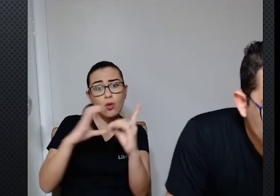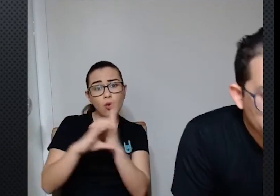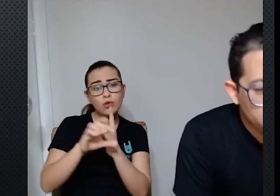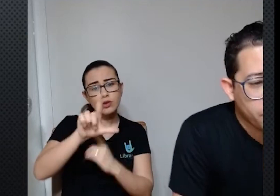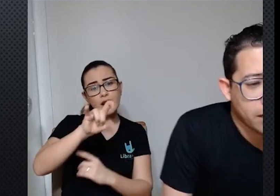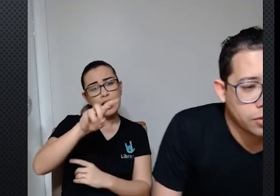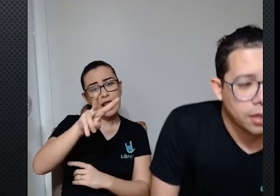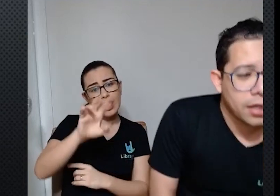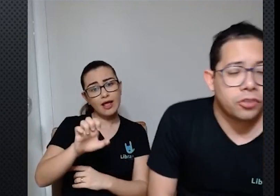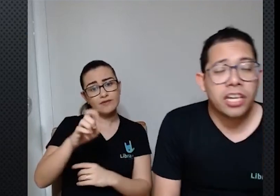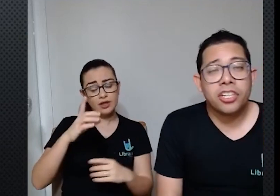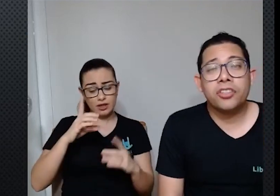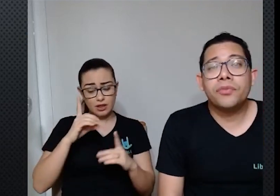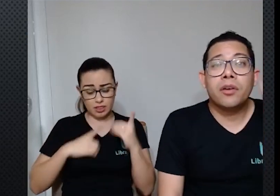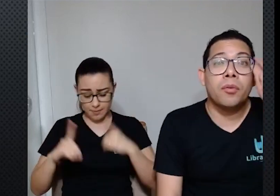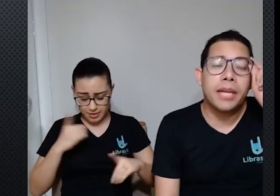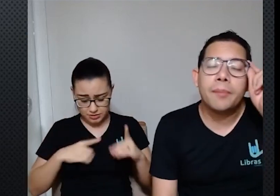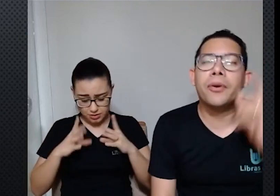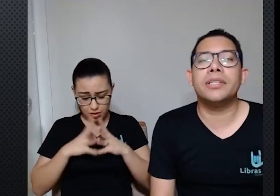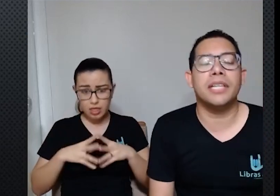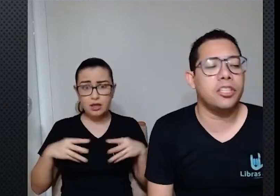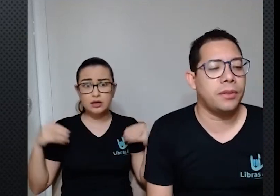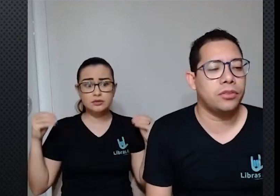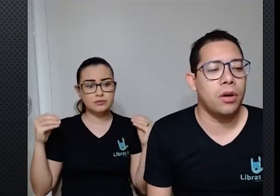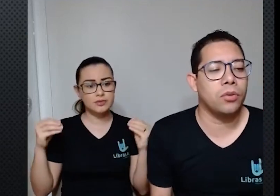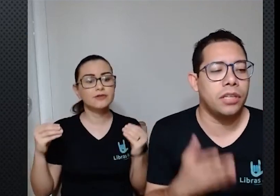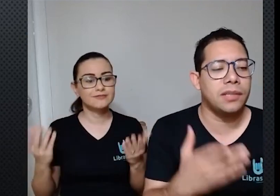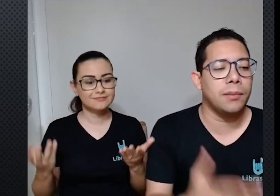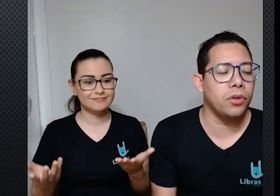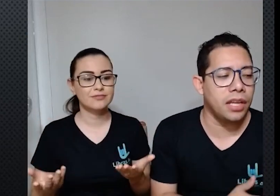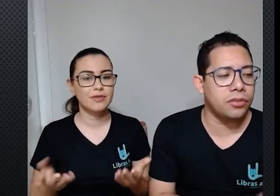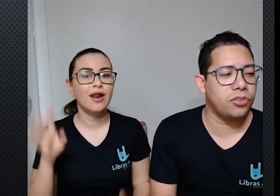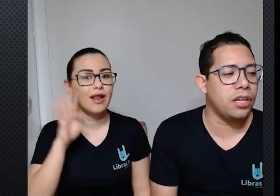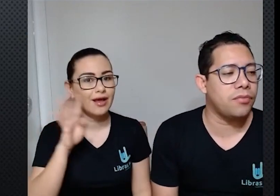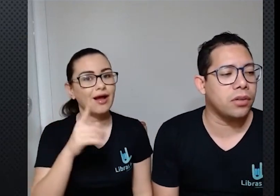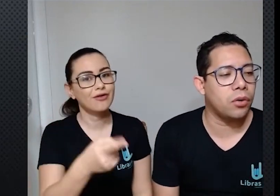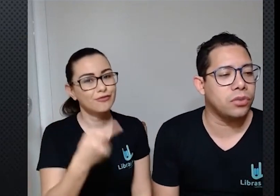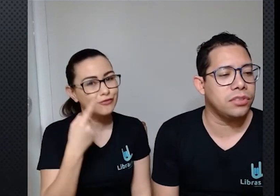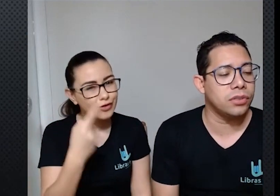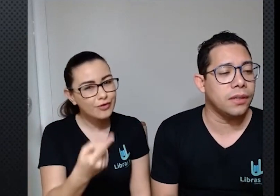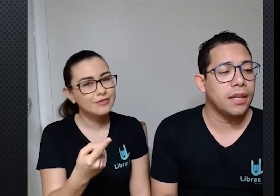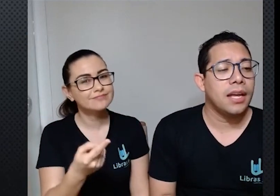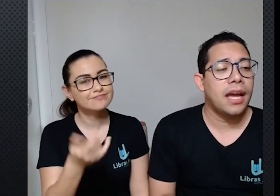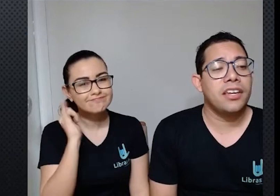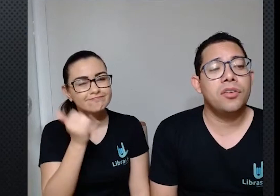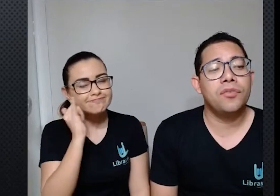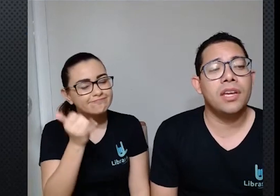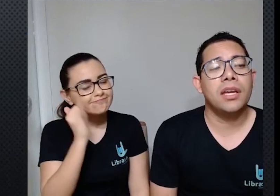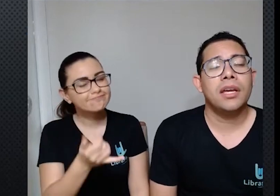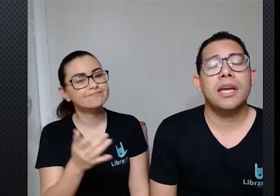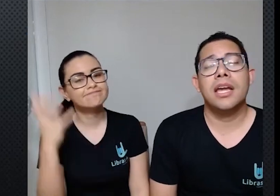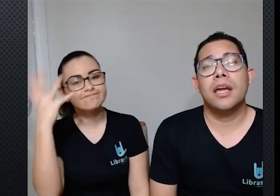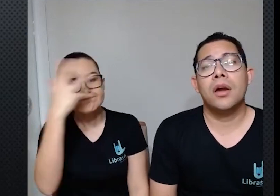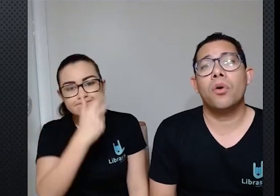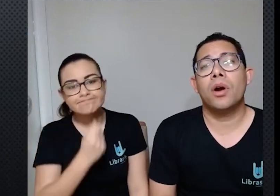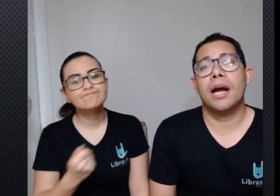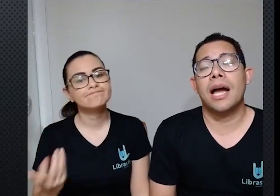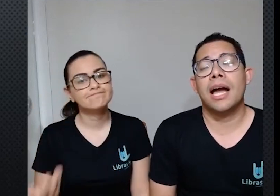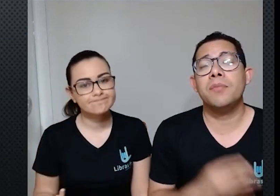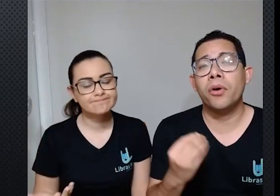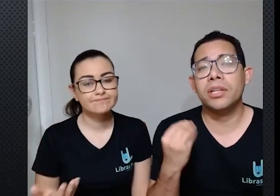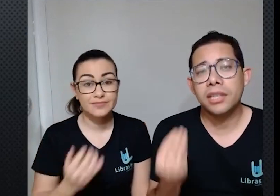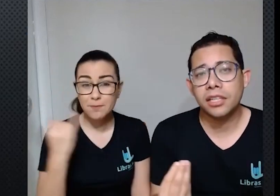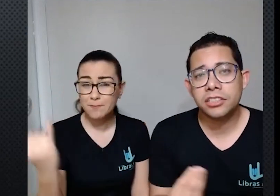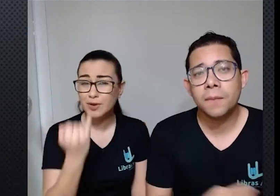hein? Perfeito. Isso aí a gente vê como que é importante, pessoal. Olha, um testemunho desse do Genivaldo da Rosilda, a gente vê